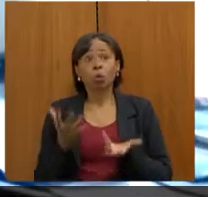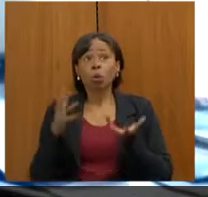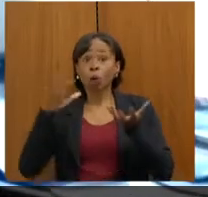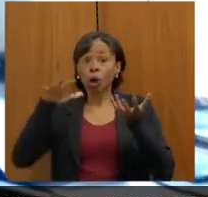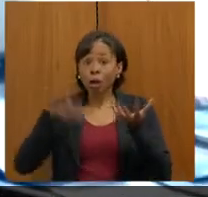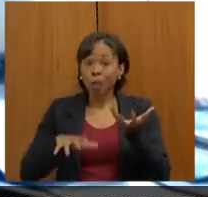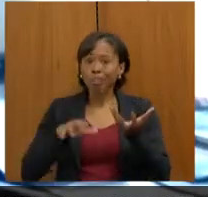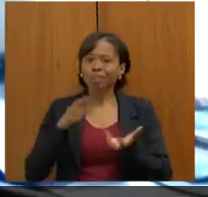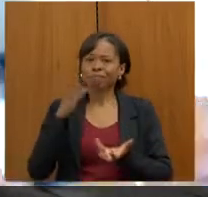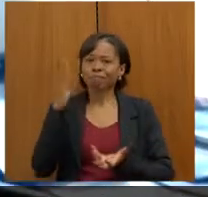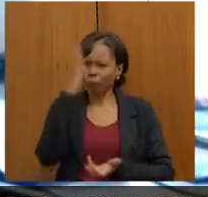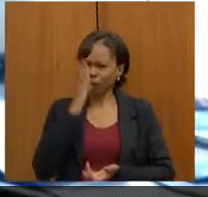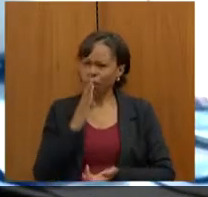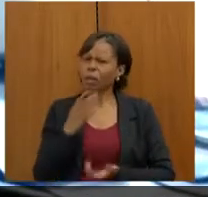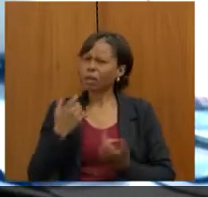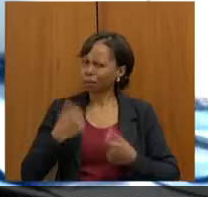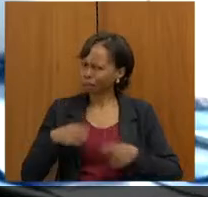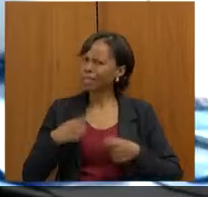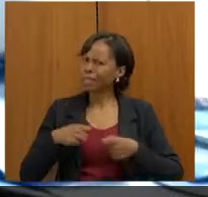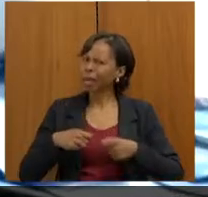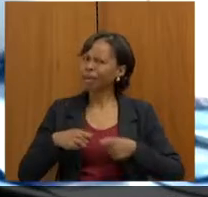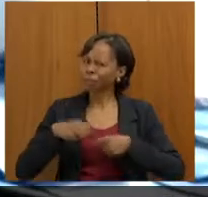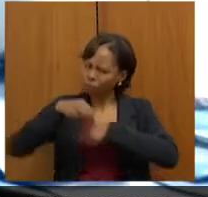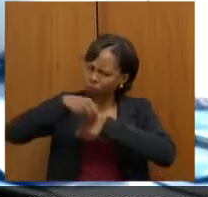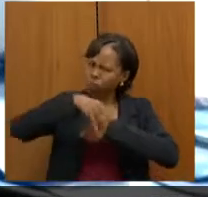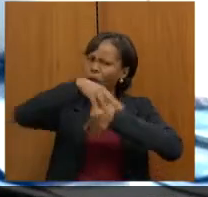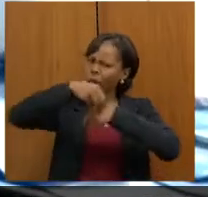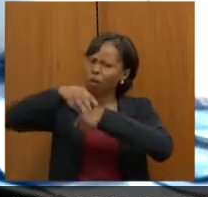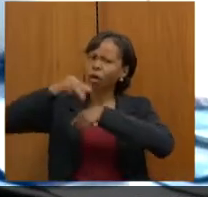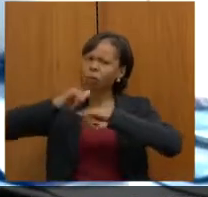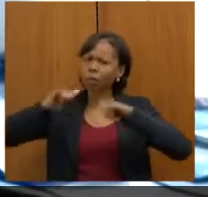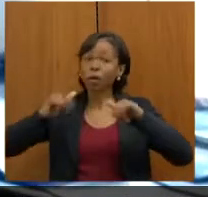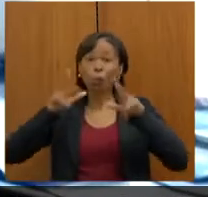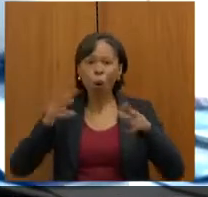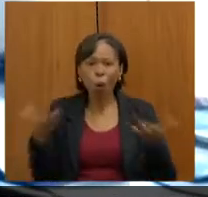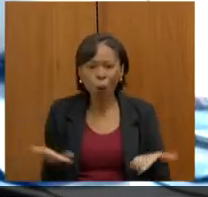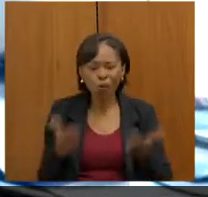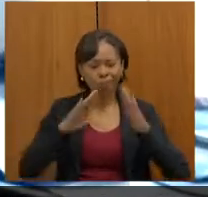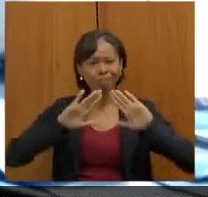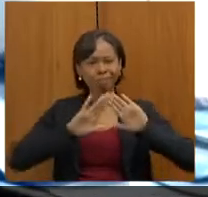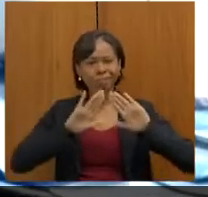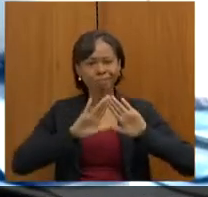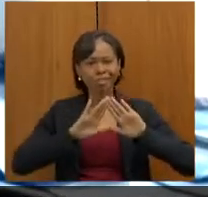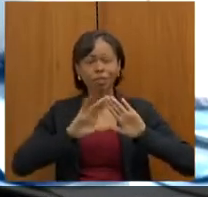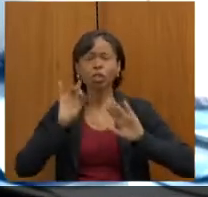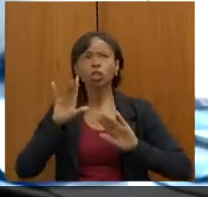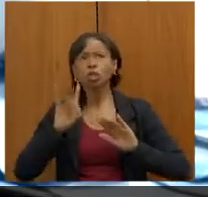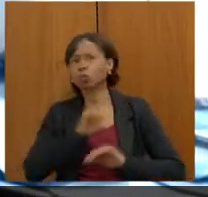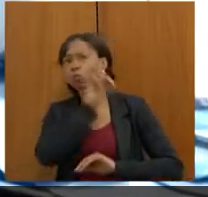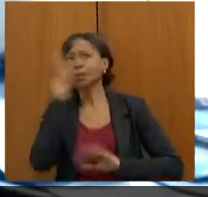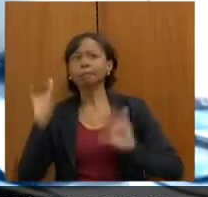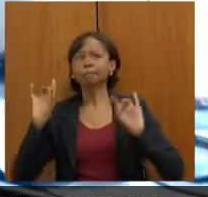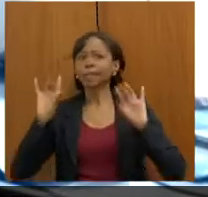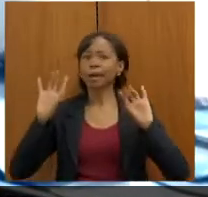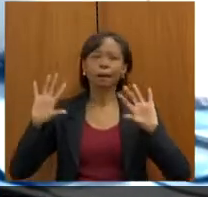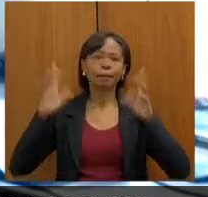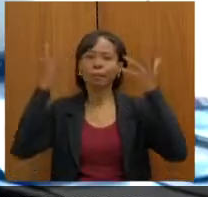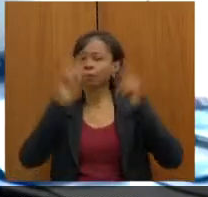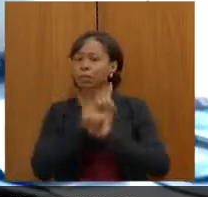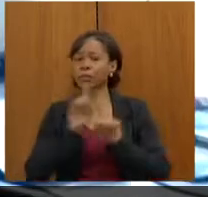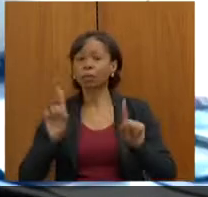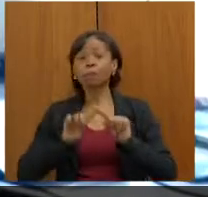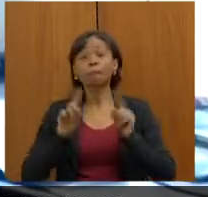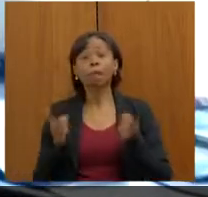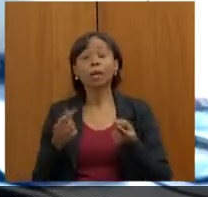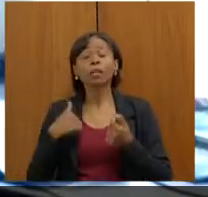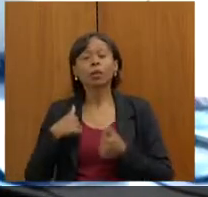né fazer o quê Nós estamos fazendo de olho né mas não só apenas as datas comemorativas mas eu queria salientar um temas